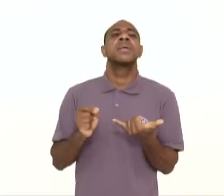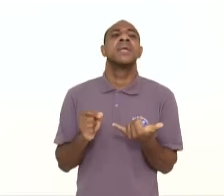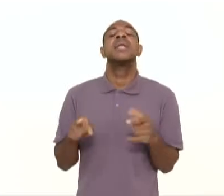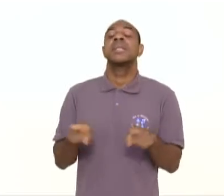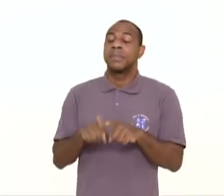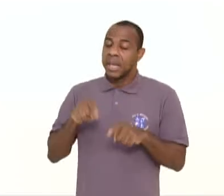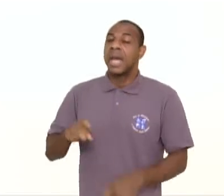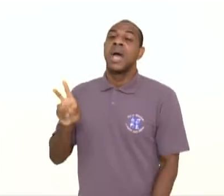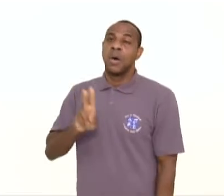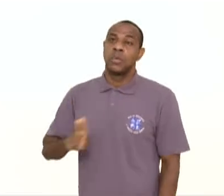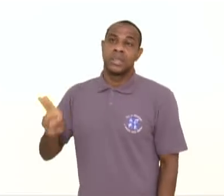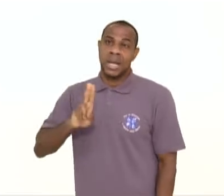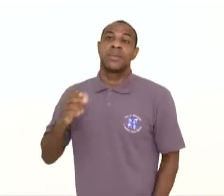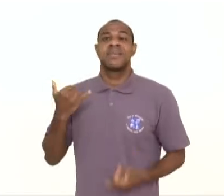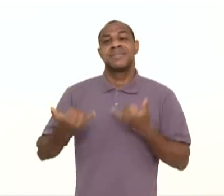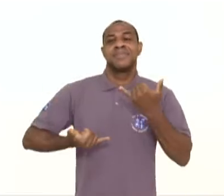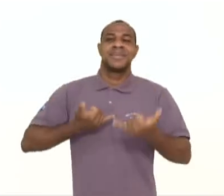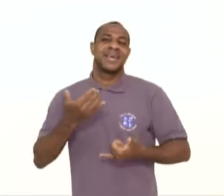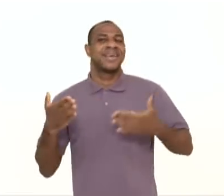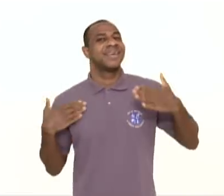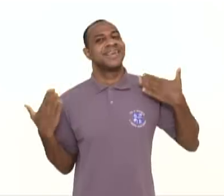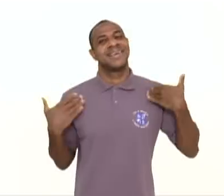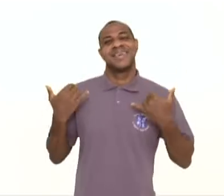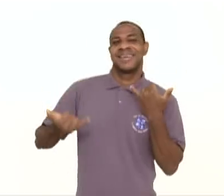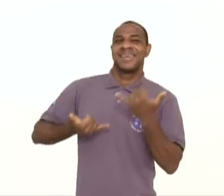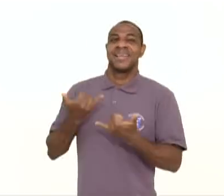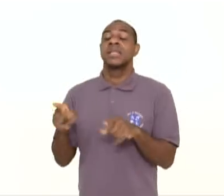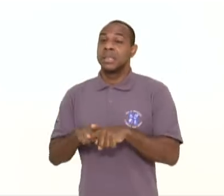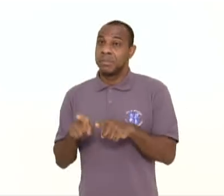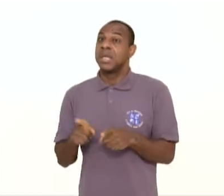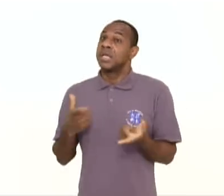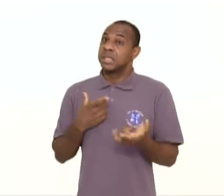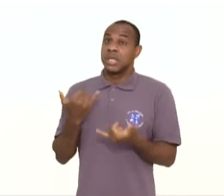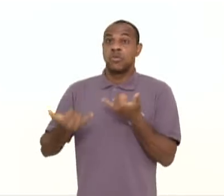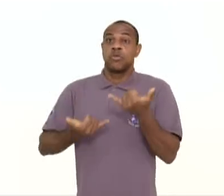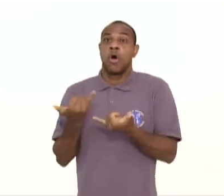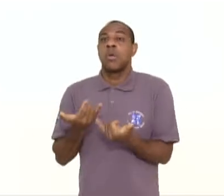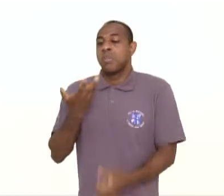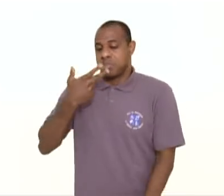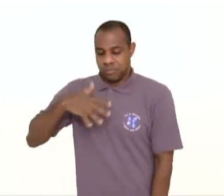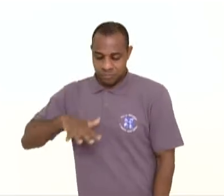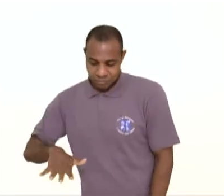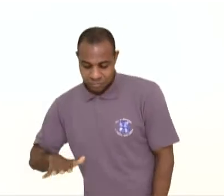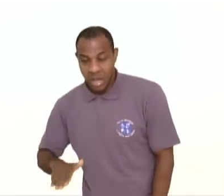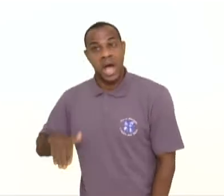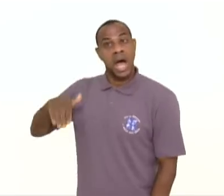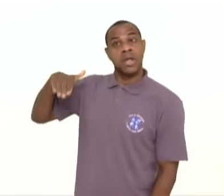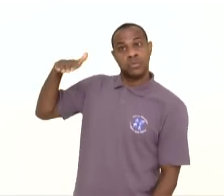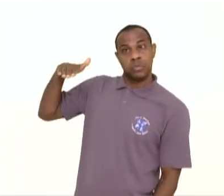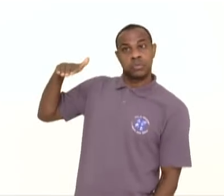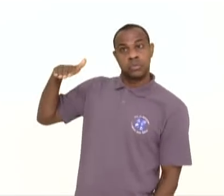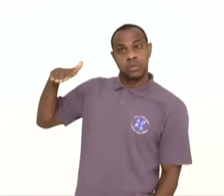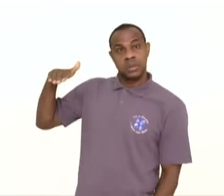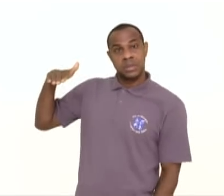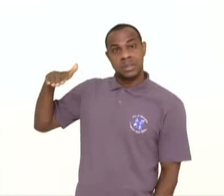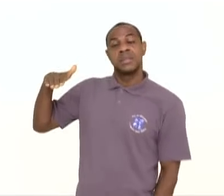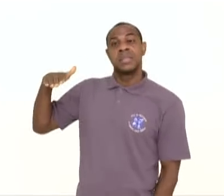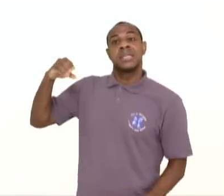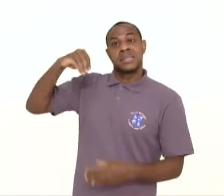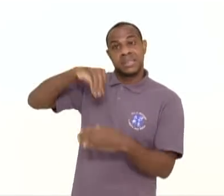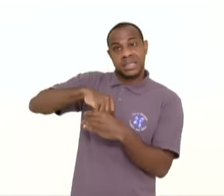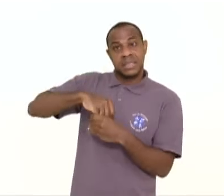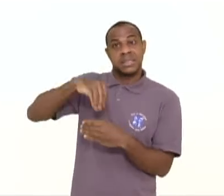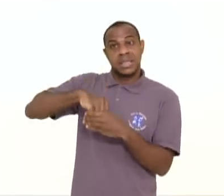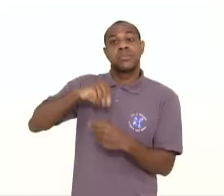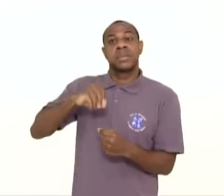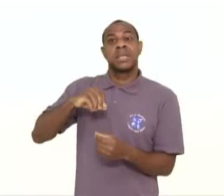muito usado como forma de diversão, né? Existem jogos infantis e adultos baseados no uso da mímica.